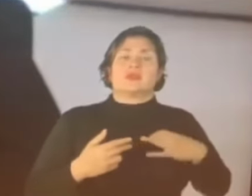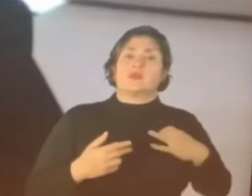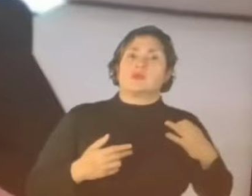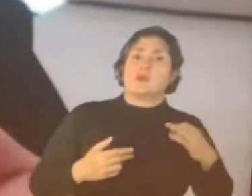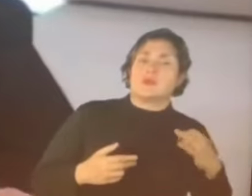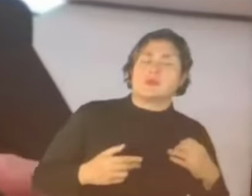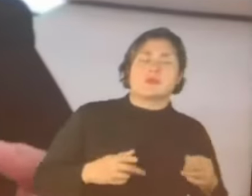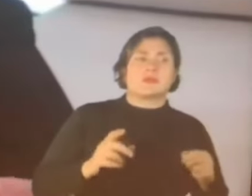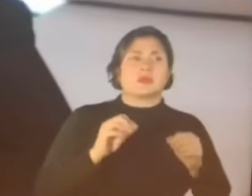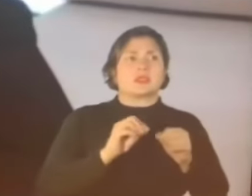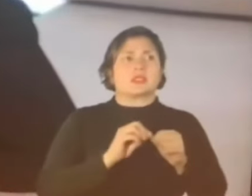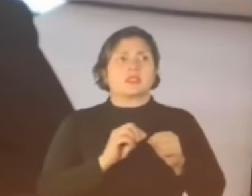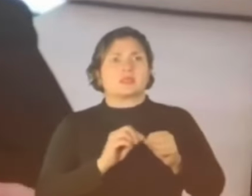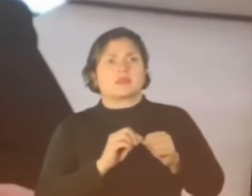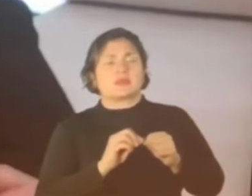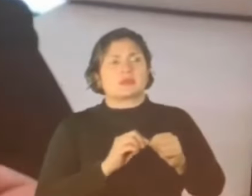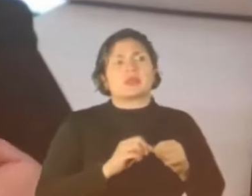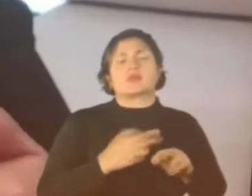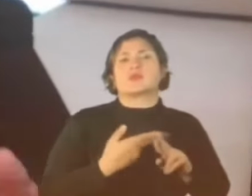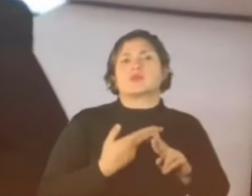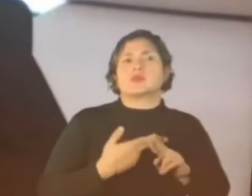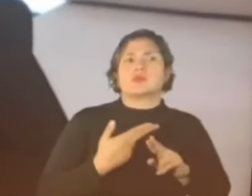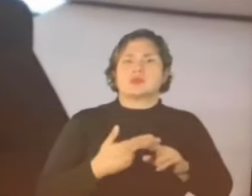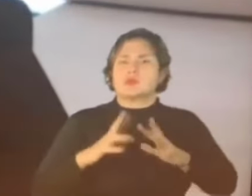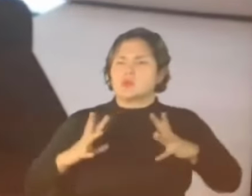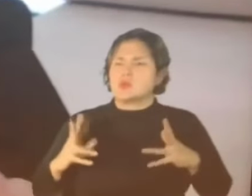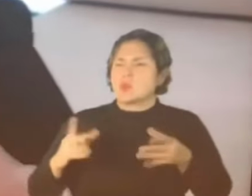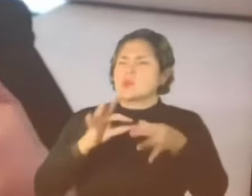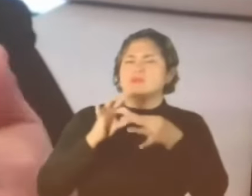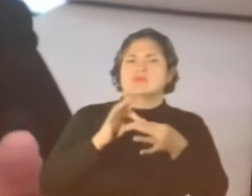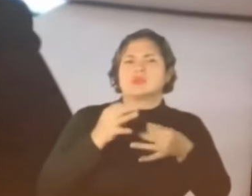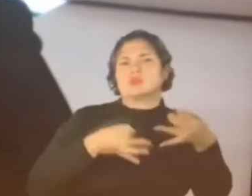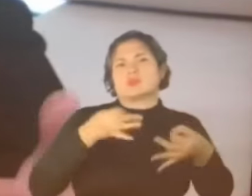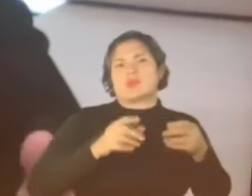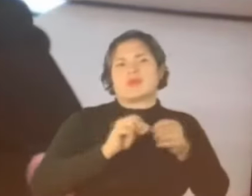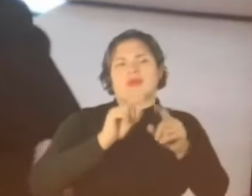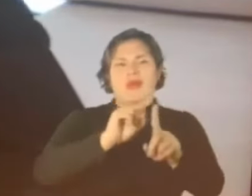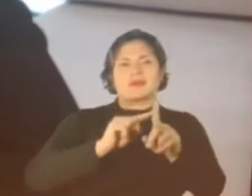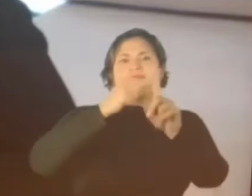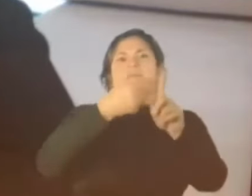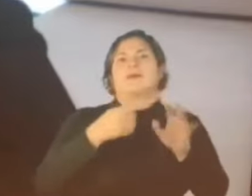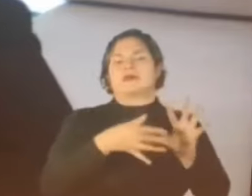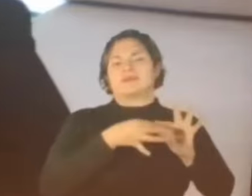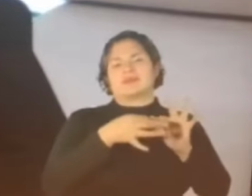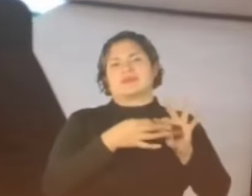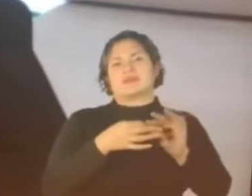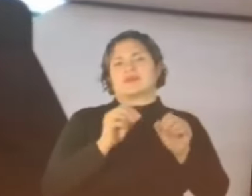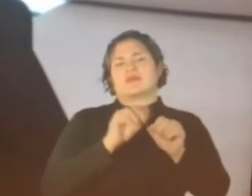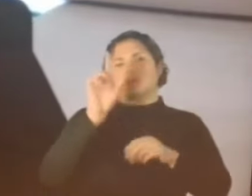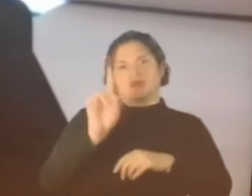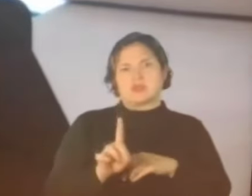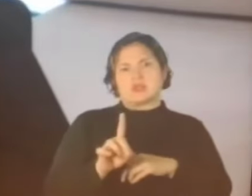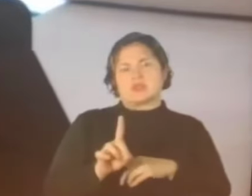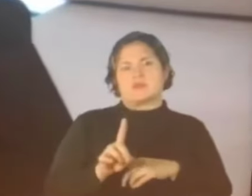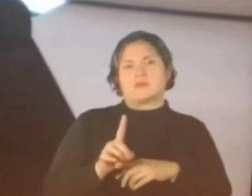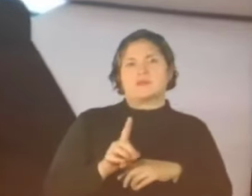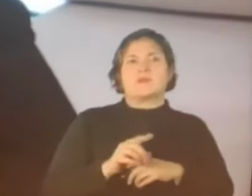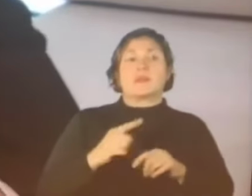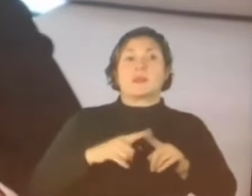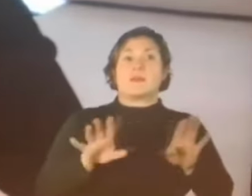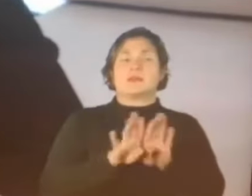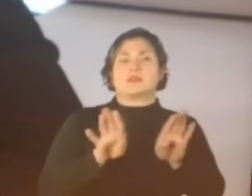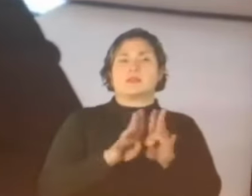ativismo judicial que extrapola a integridade e a coerência do direito, como dirá de Work, mas que